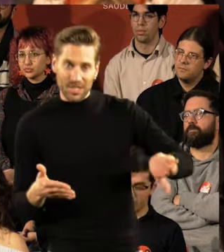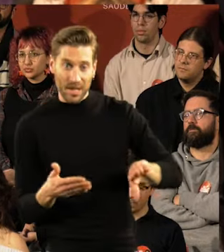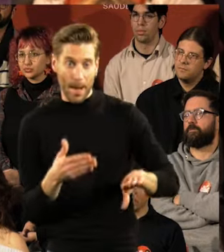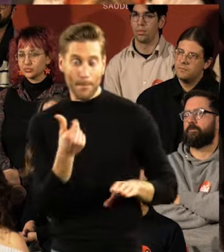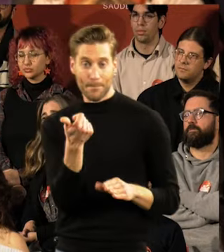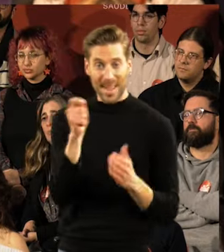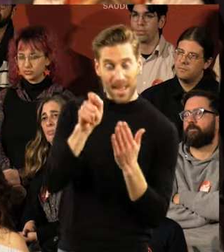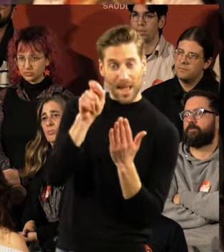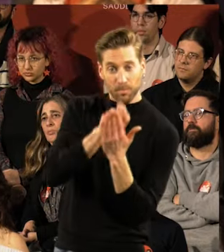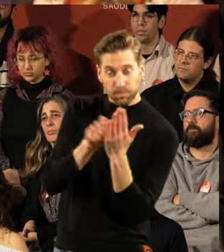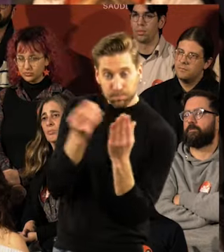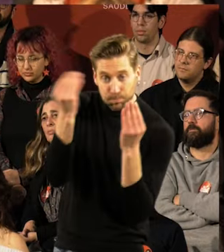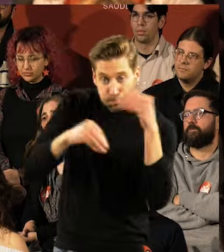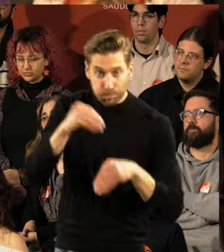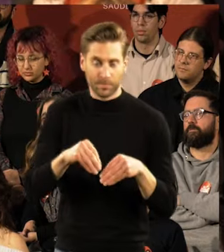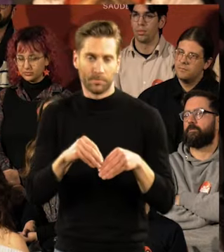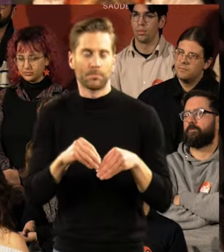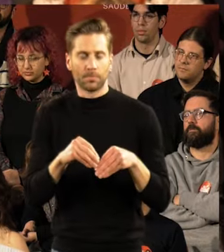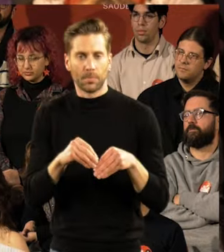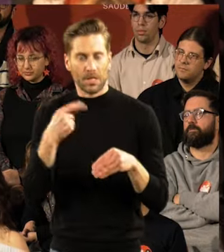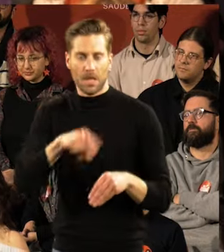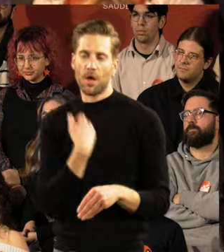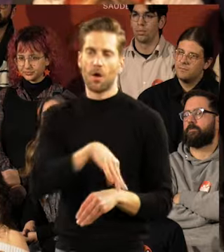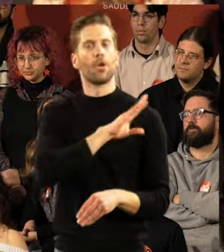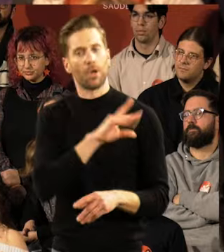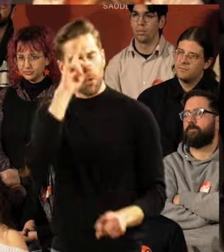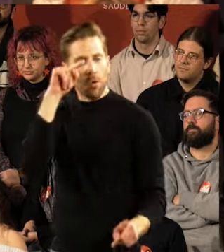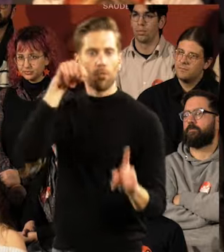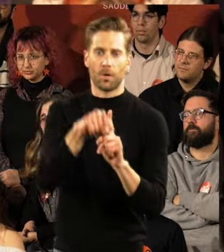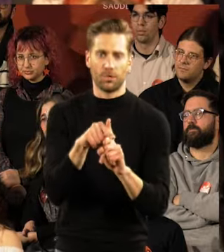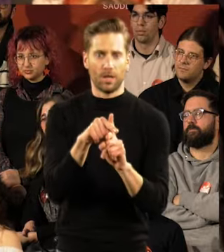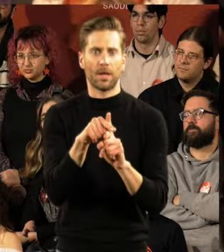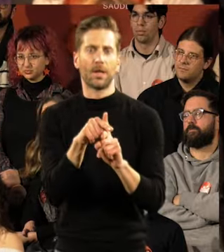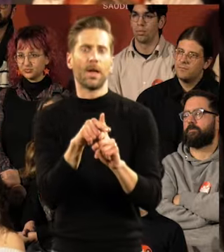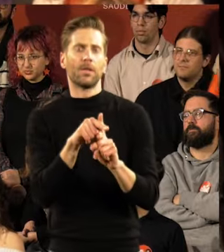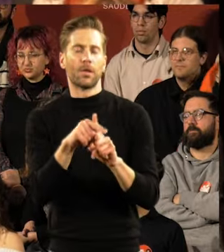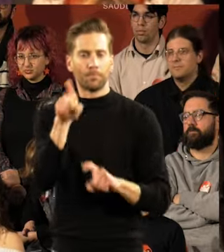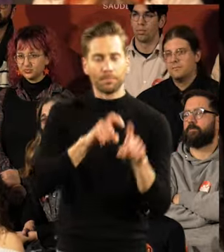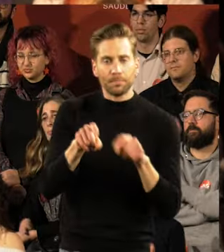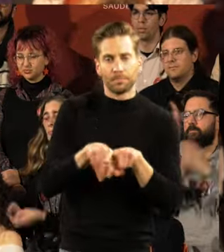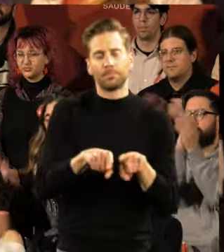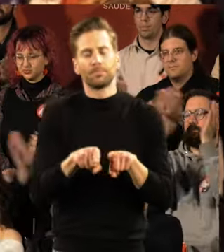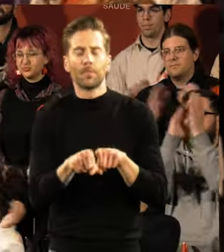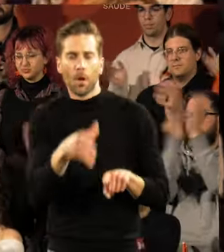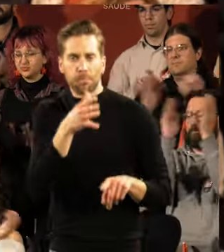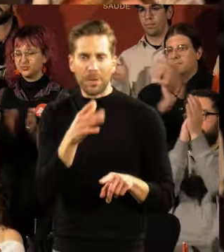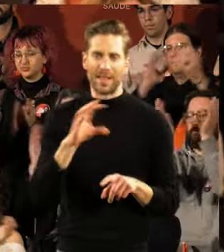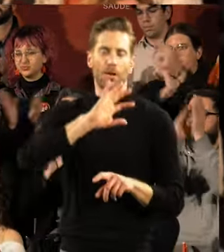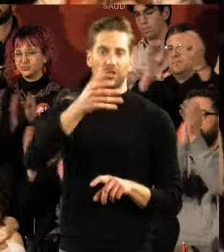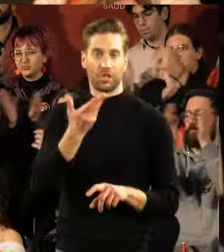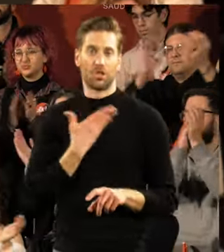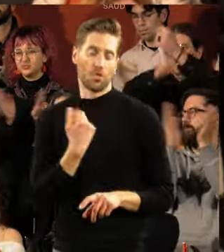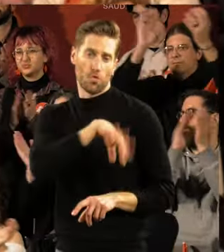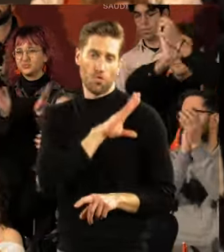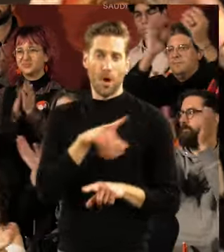Bloco, aqui em Coimbra, é o que se garante que se volte a eleger deputados de esquerda neste distrito e Coimbra estará